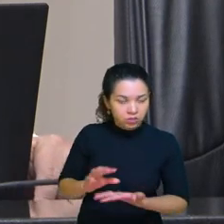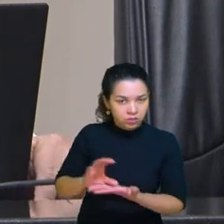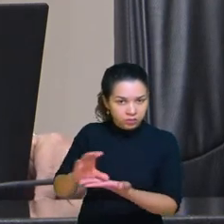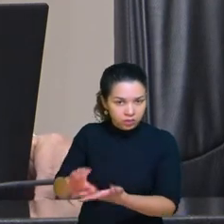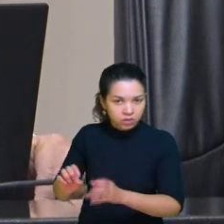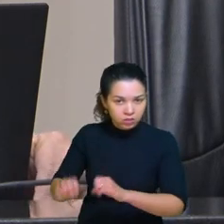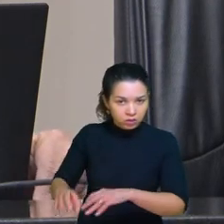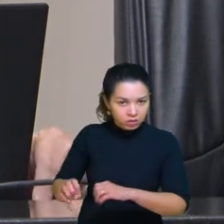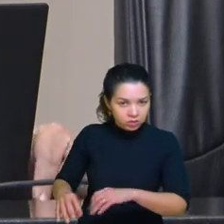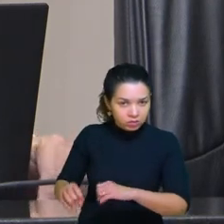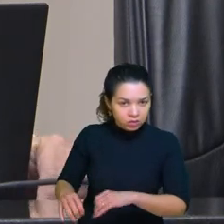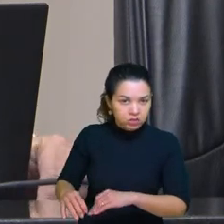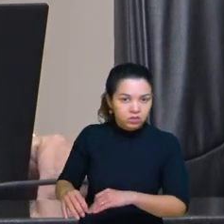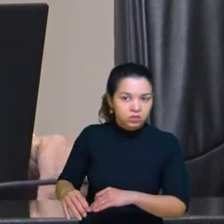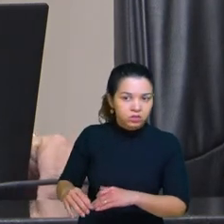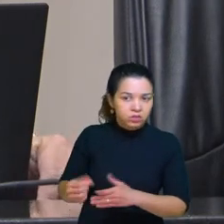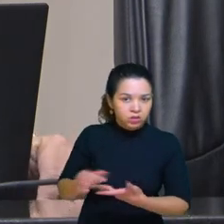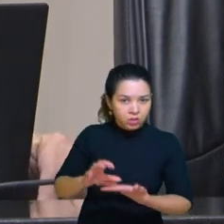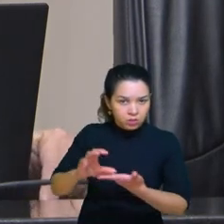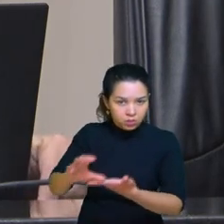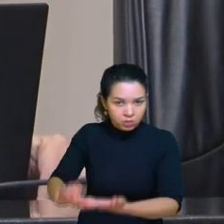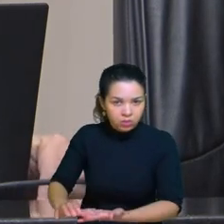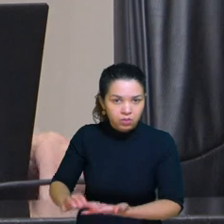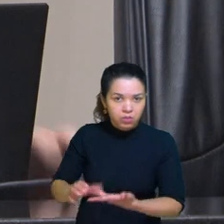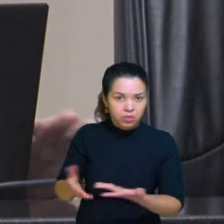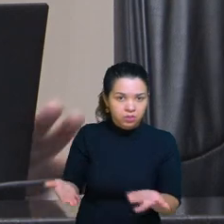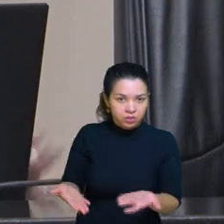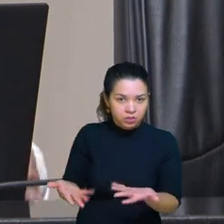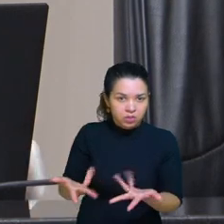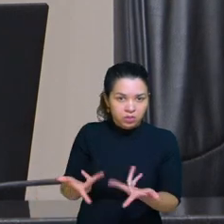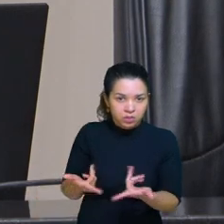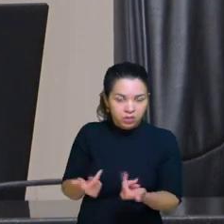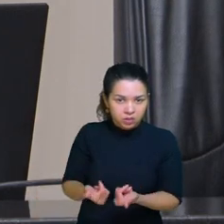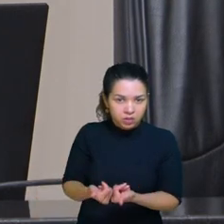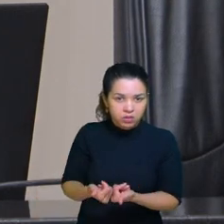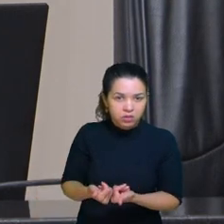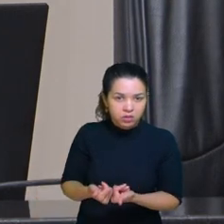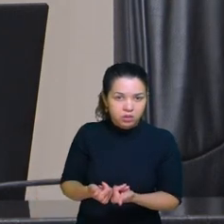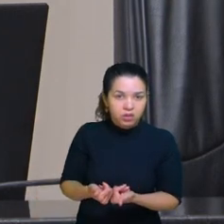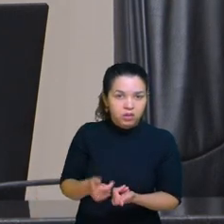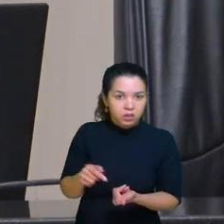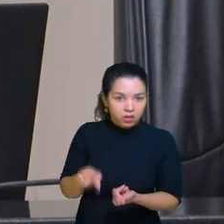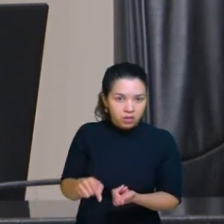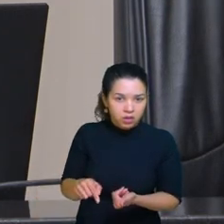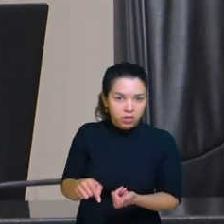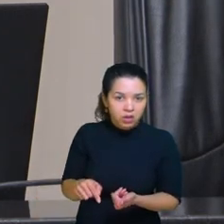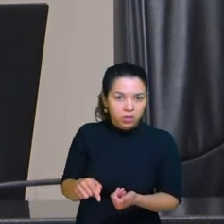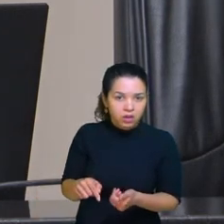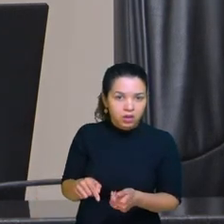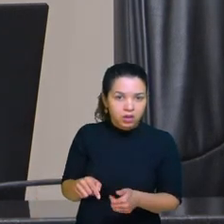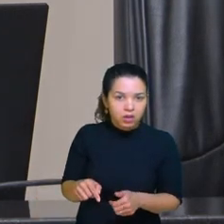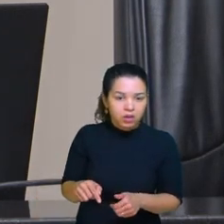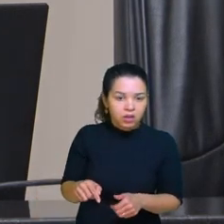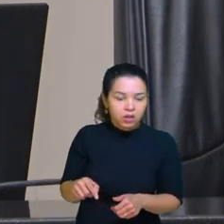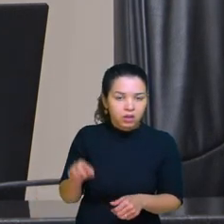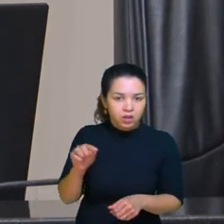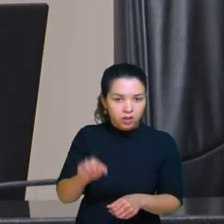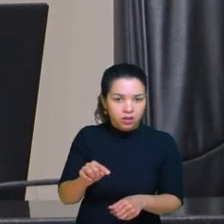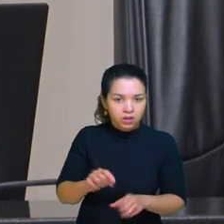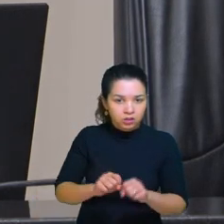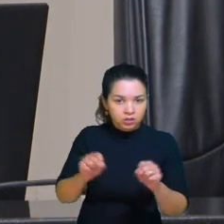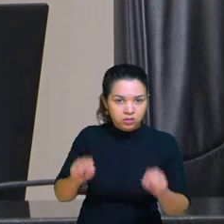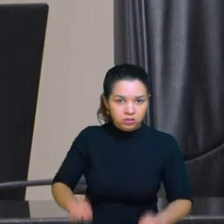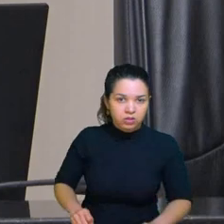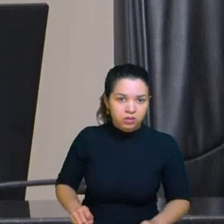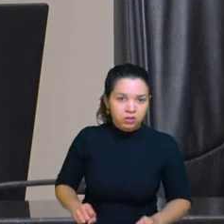e prover recursos de maneira qualitativa então só pra gente acho que é interessante a gente levantar esses temas mas alguns